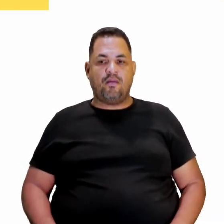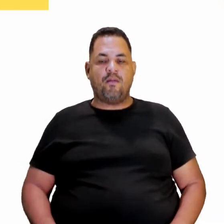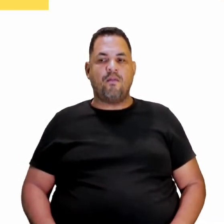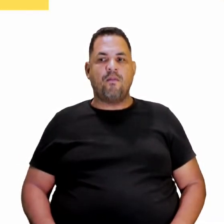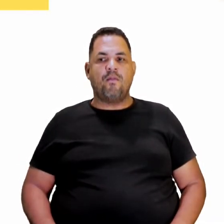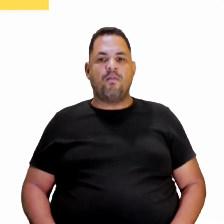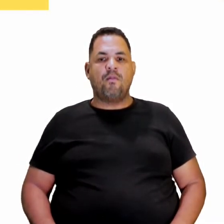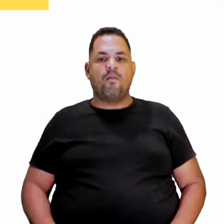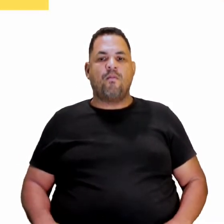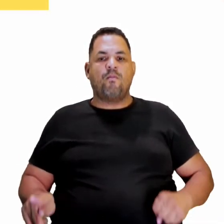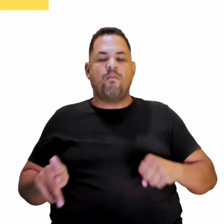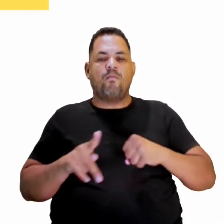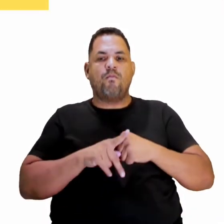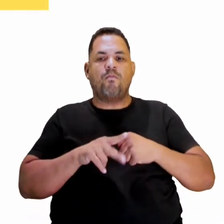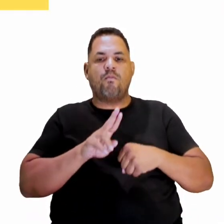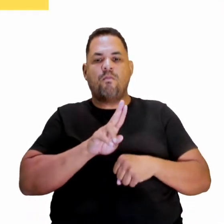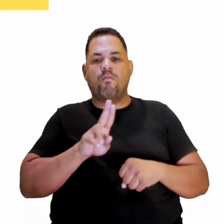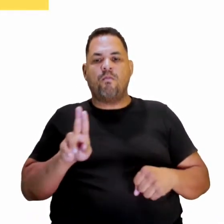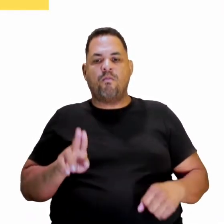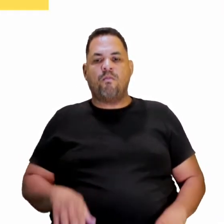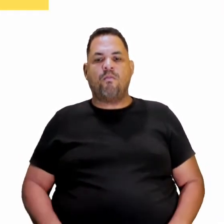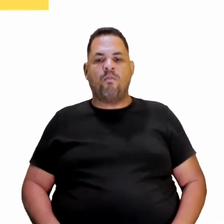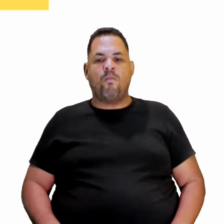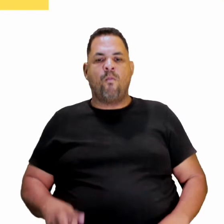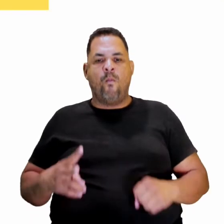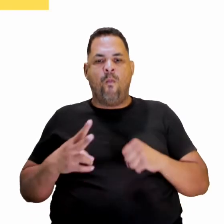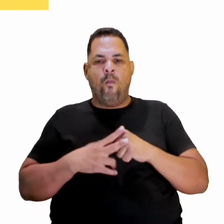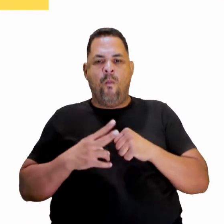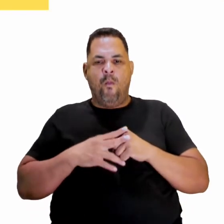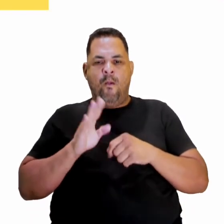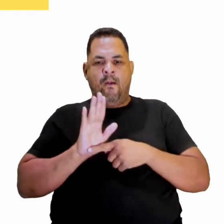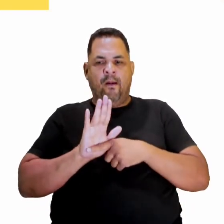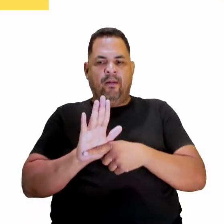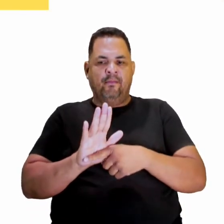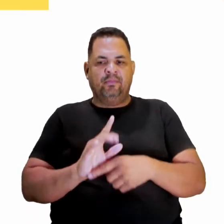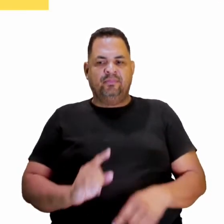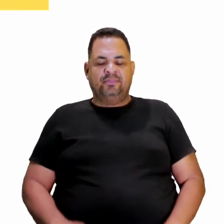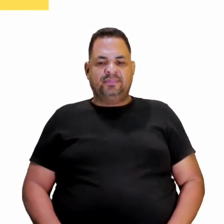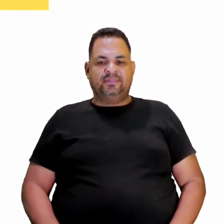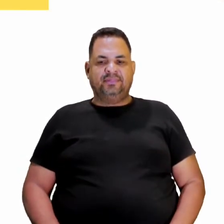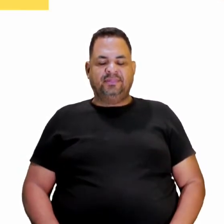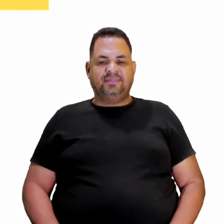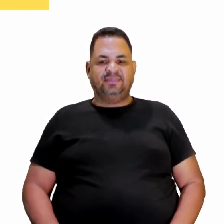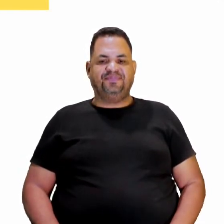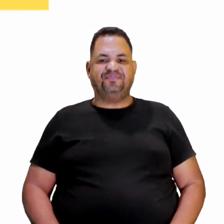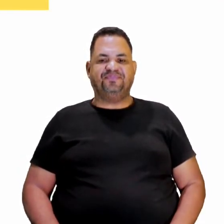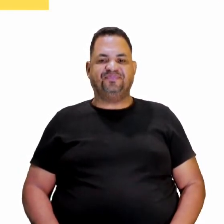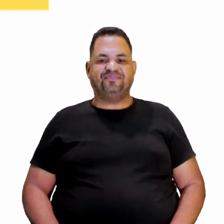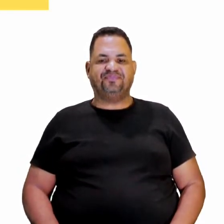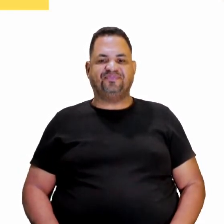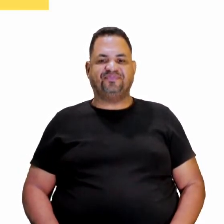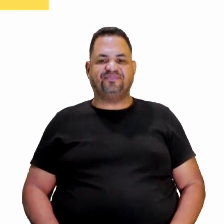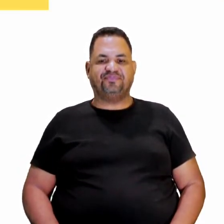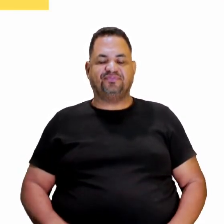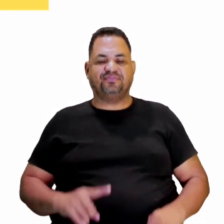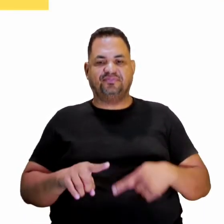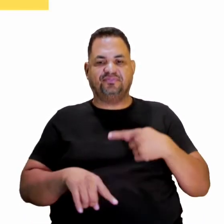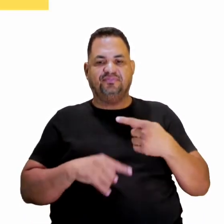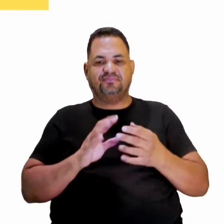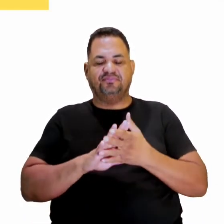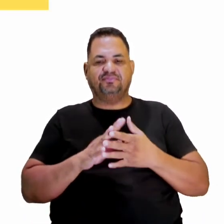colocar o pronome, o verbo auxiliar, tá? E nem isso aqui, de colocar o verbo auxiliar depois do